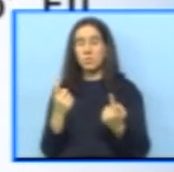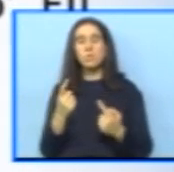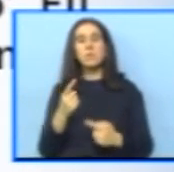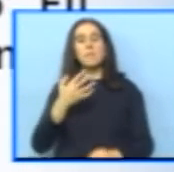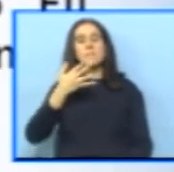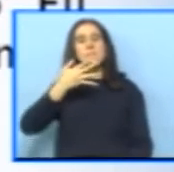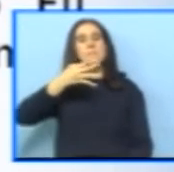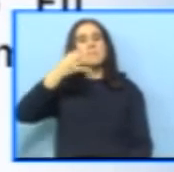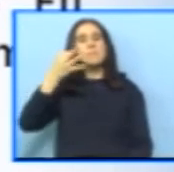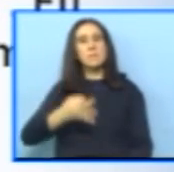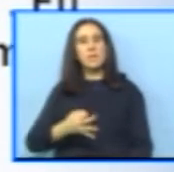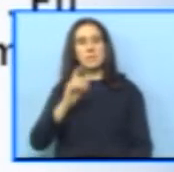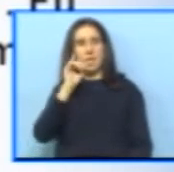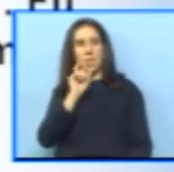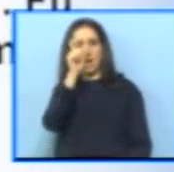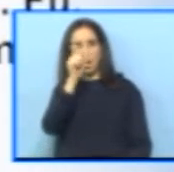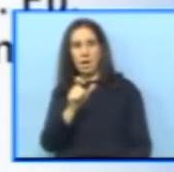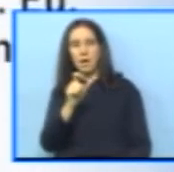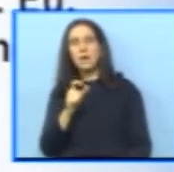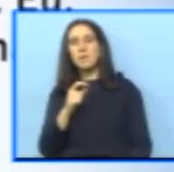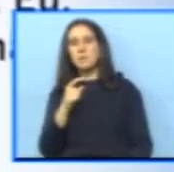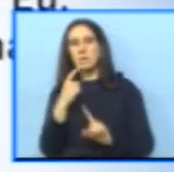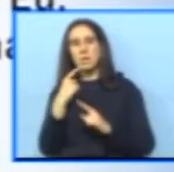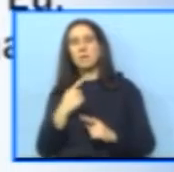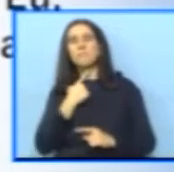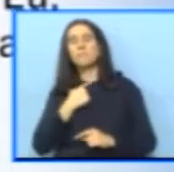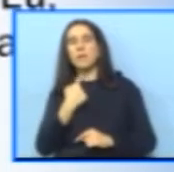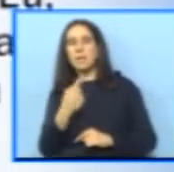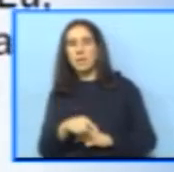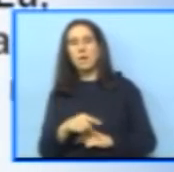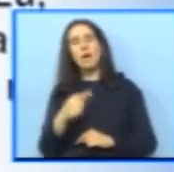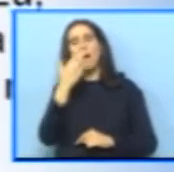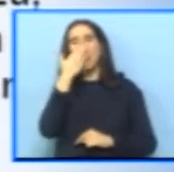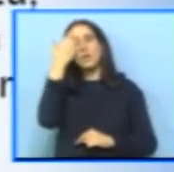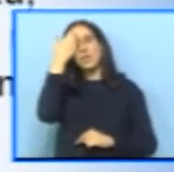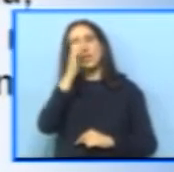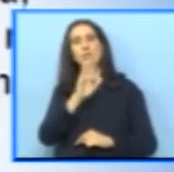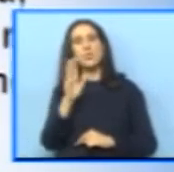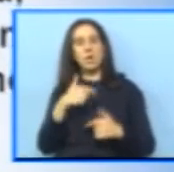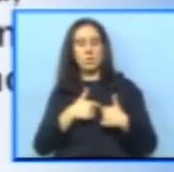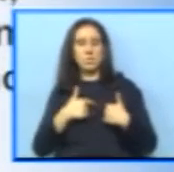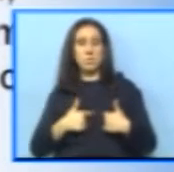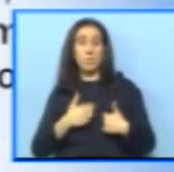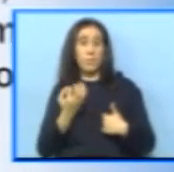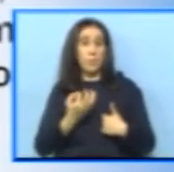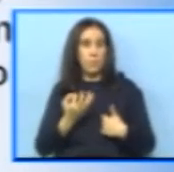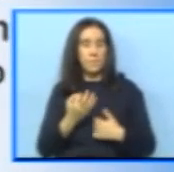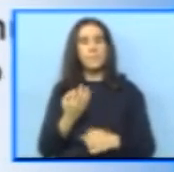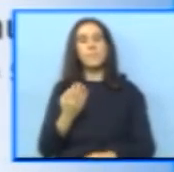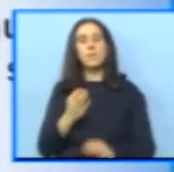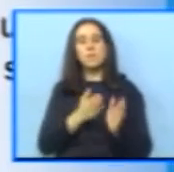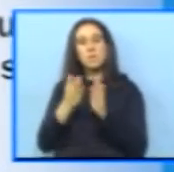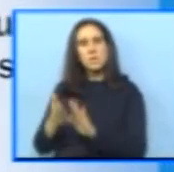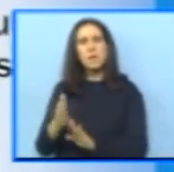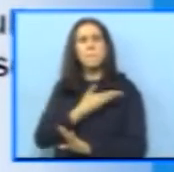aquele que olhar para uma mulher com maus desejos já cometeu adultério com ela no seu coração. Ouvistes ainda que foi